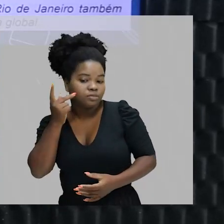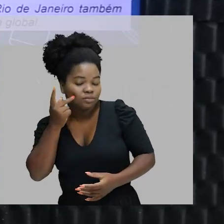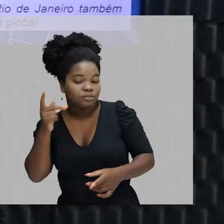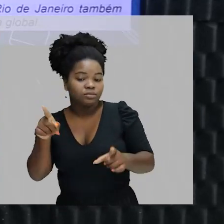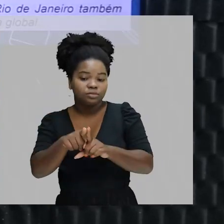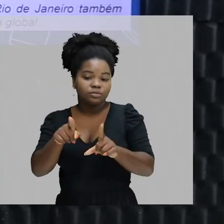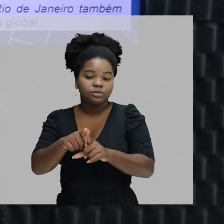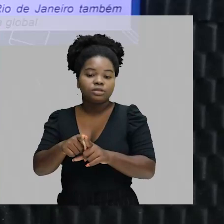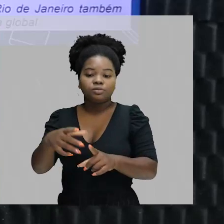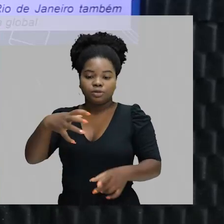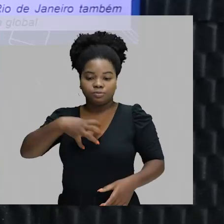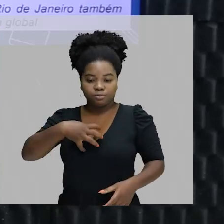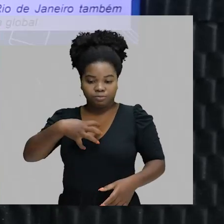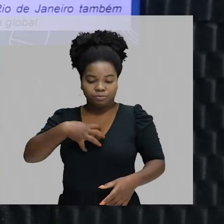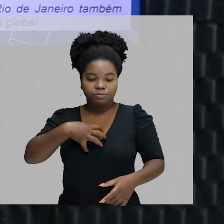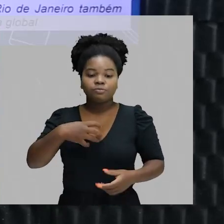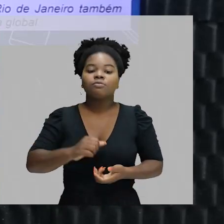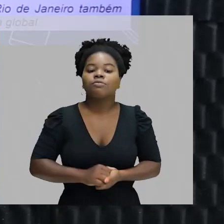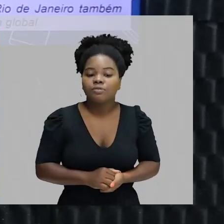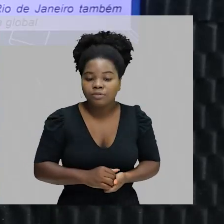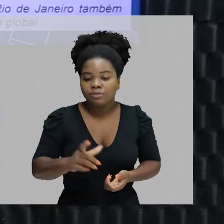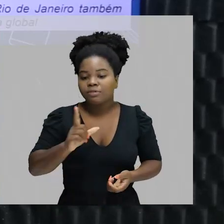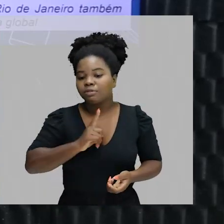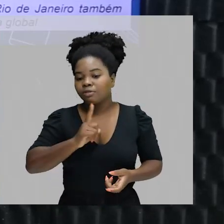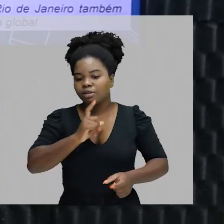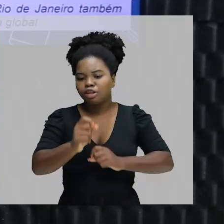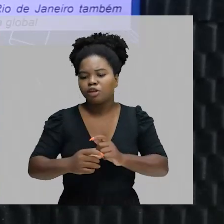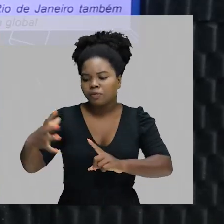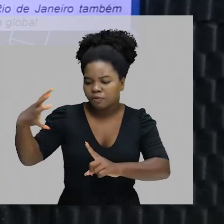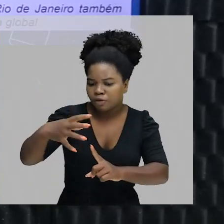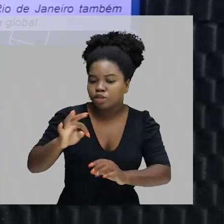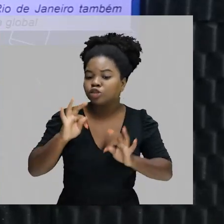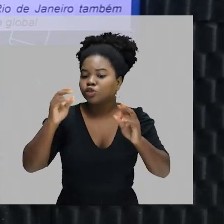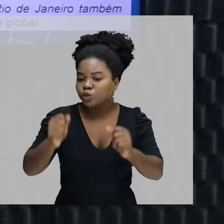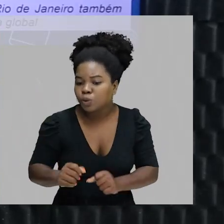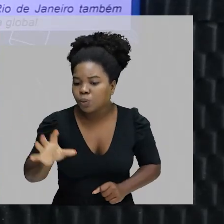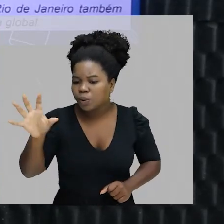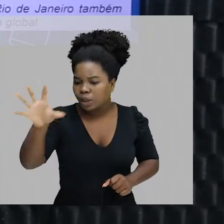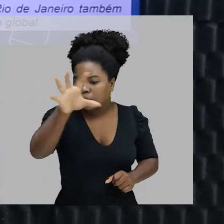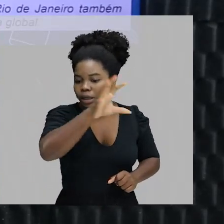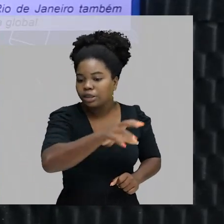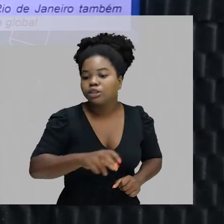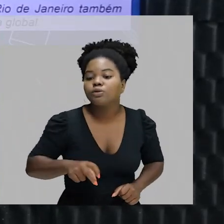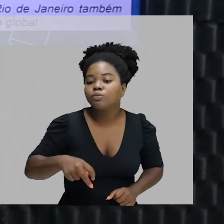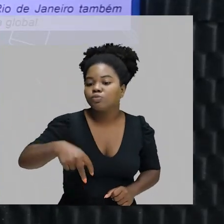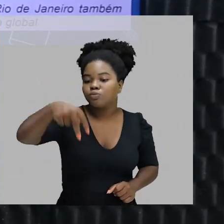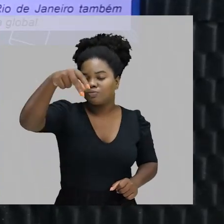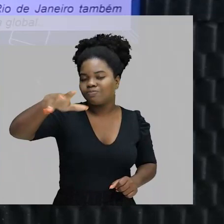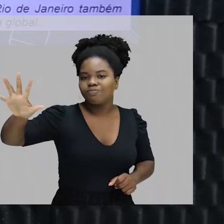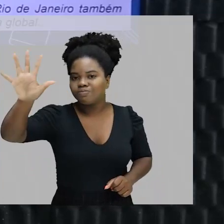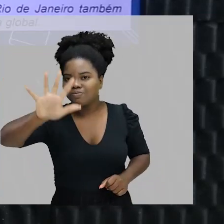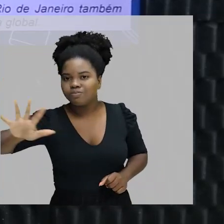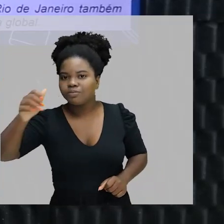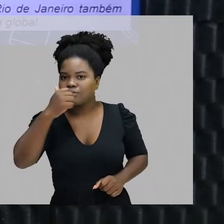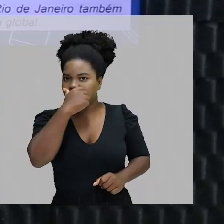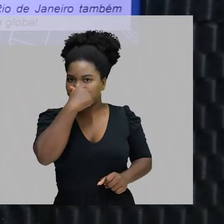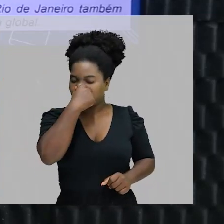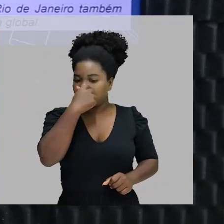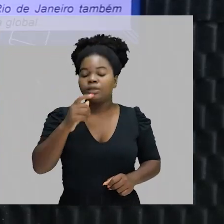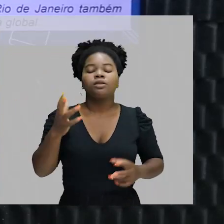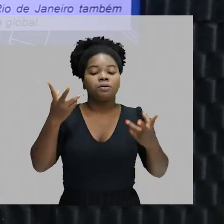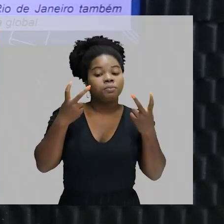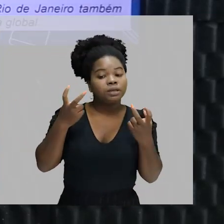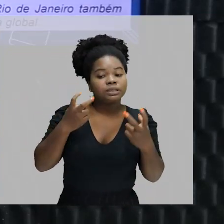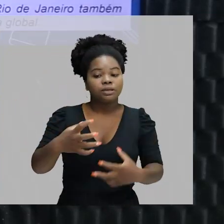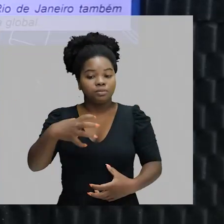grande atratividade, né, e grande influência sobre toda a região do Nordeste, tá certo? Então a gente percebe que Salvador e Fortaleza